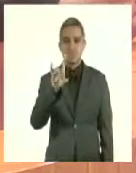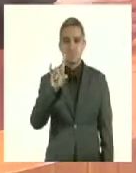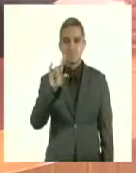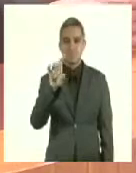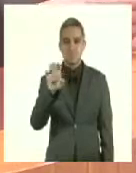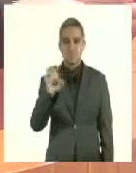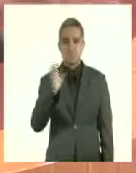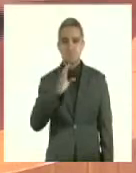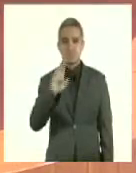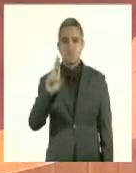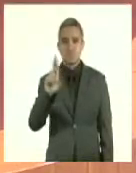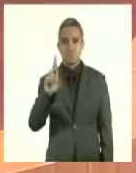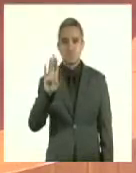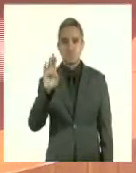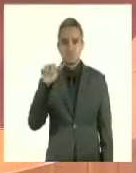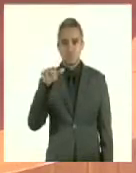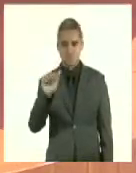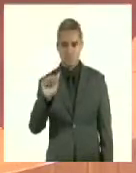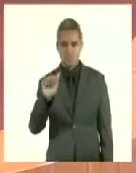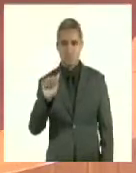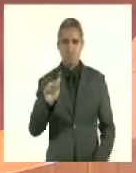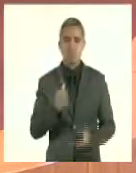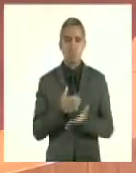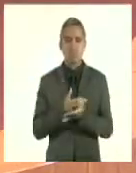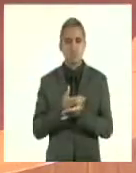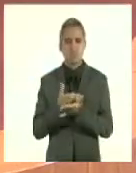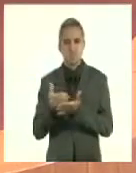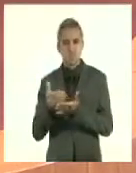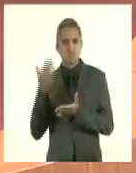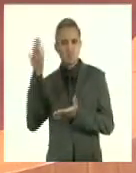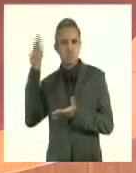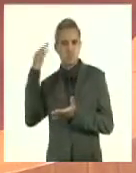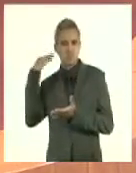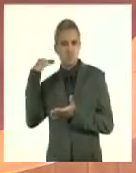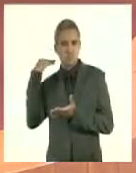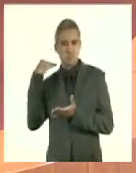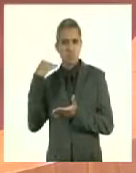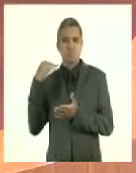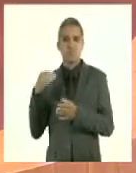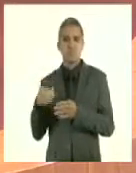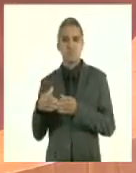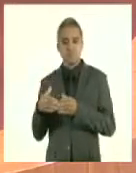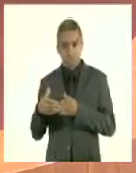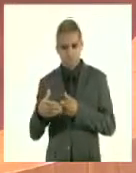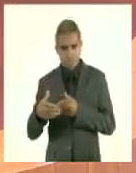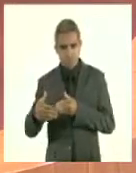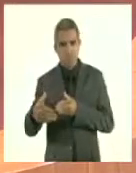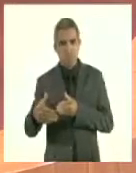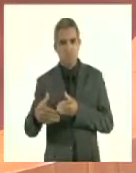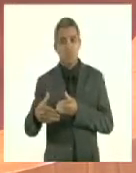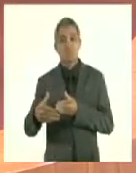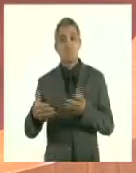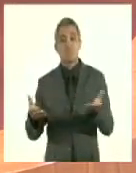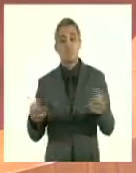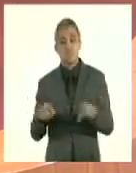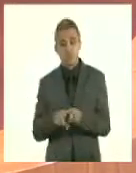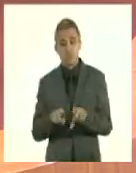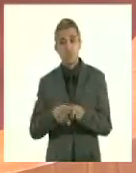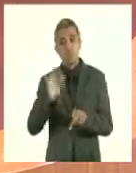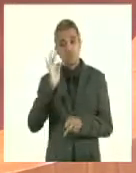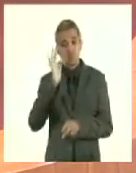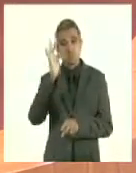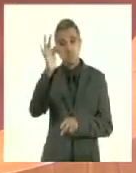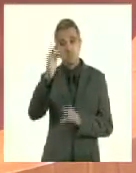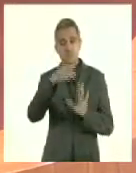Antes do prefeito, no começo da gestão, na gestão deste momento e no que vem,